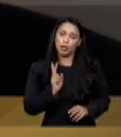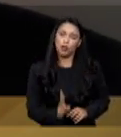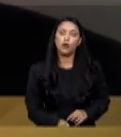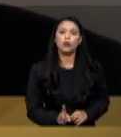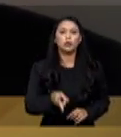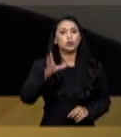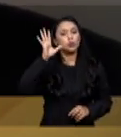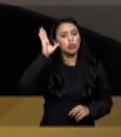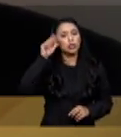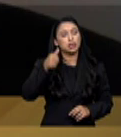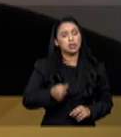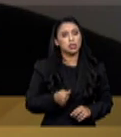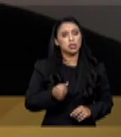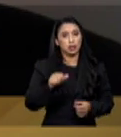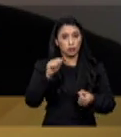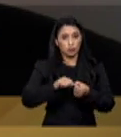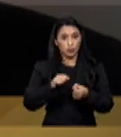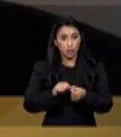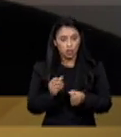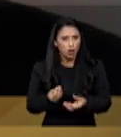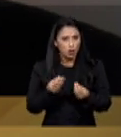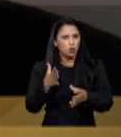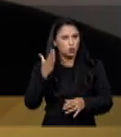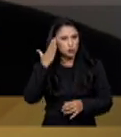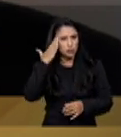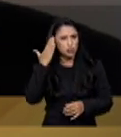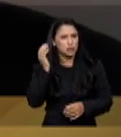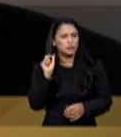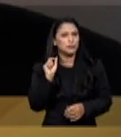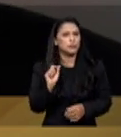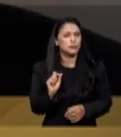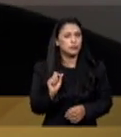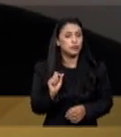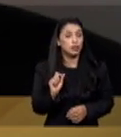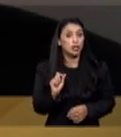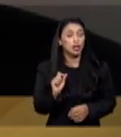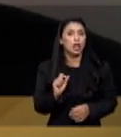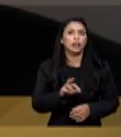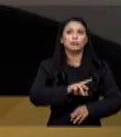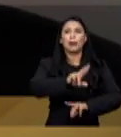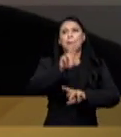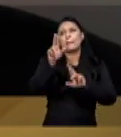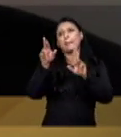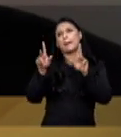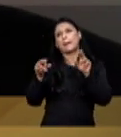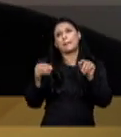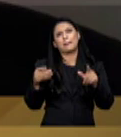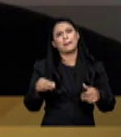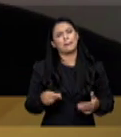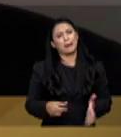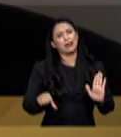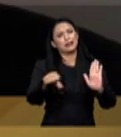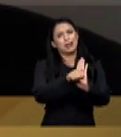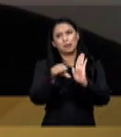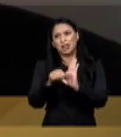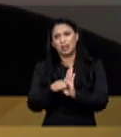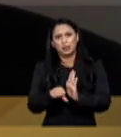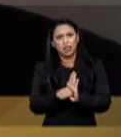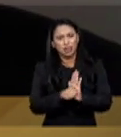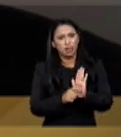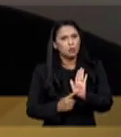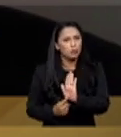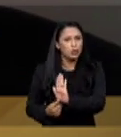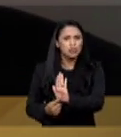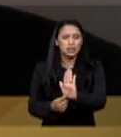Prosseguindo a decisão agravada, como se vê, diante da pluralidade de fatos ilícitos revelados